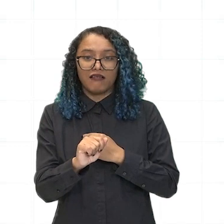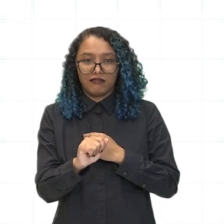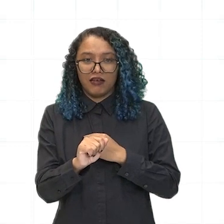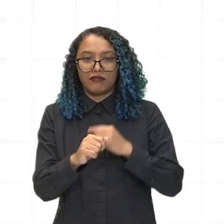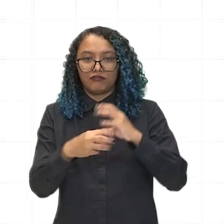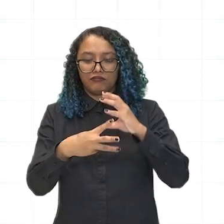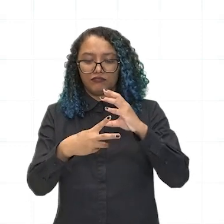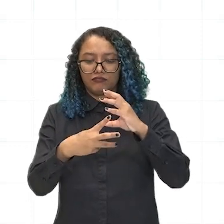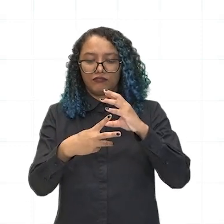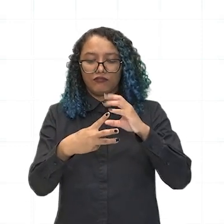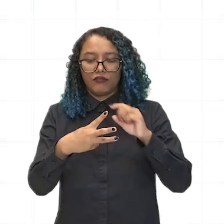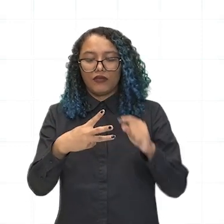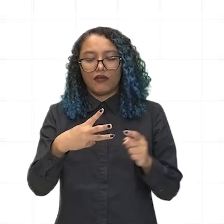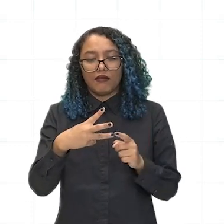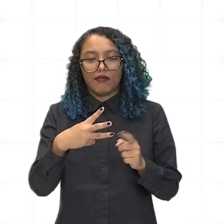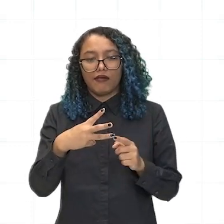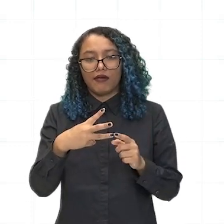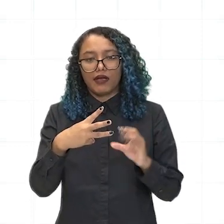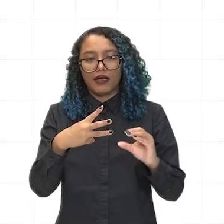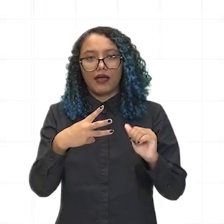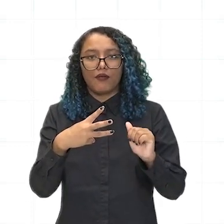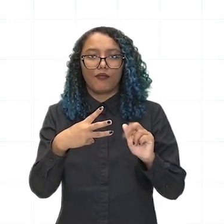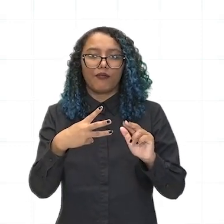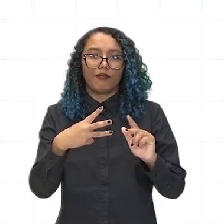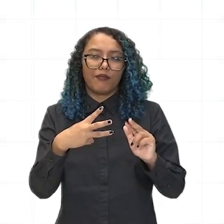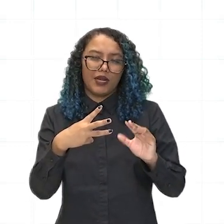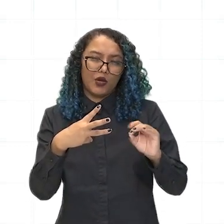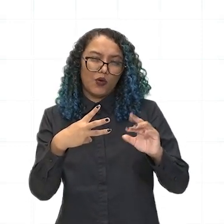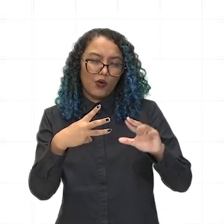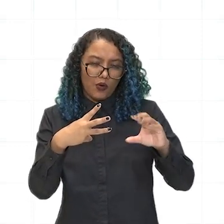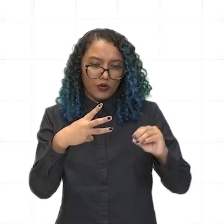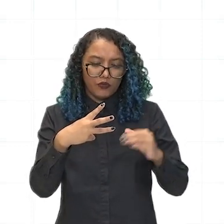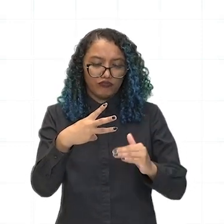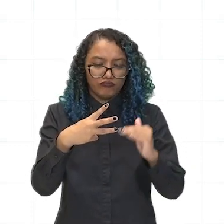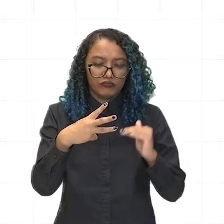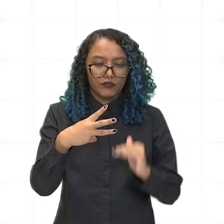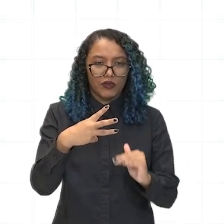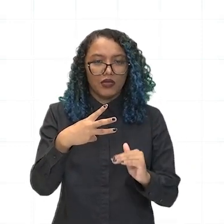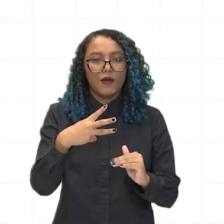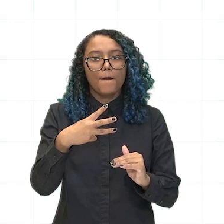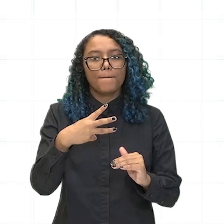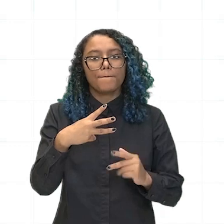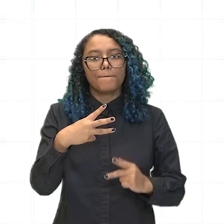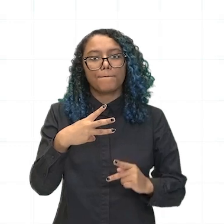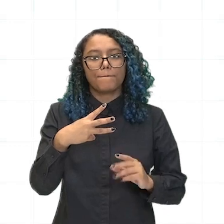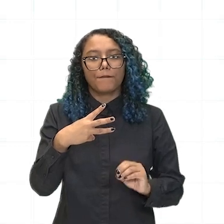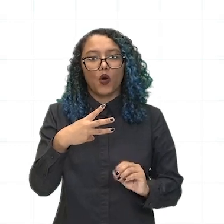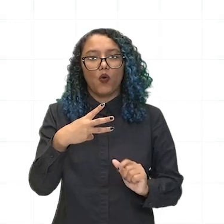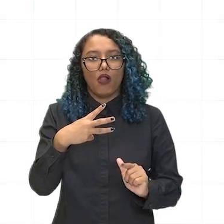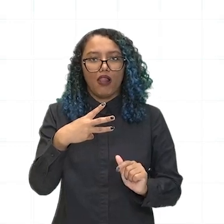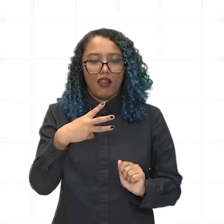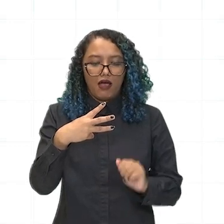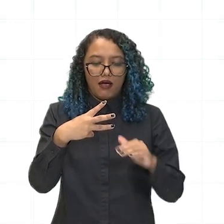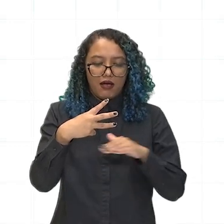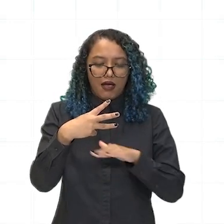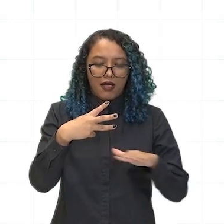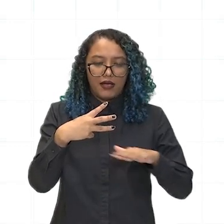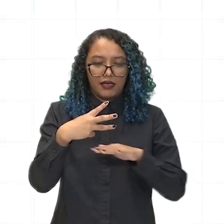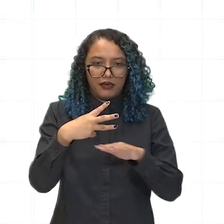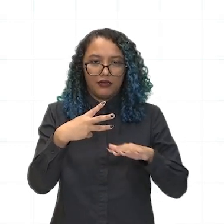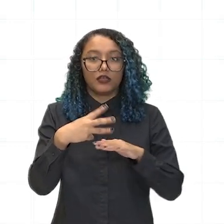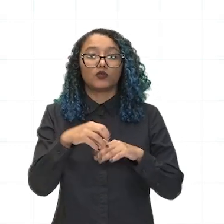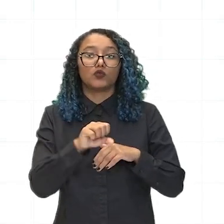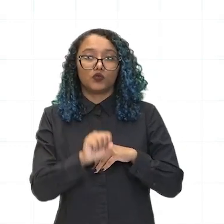de Capricórnio e o Círculo Polar Antártico. Então, nós vamos aí perceber